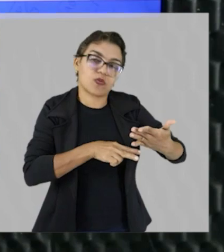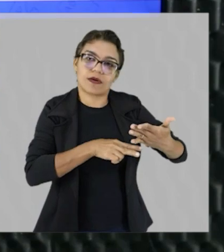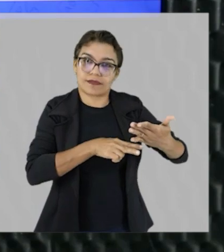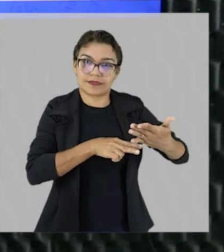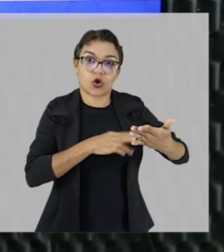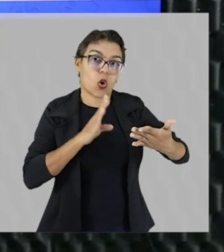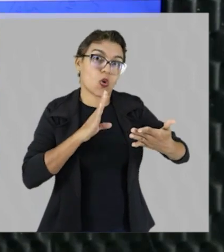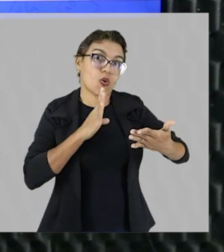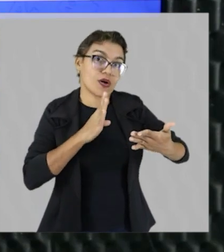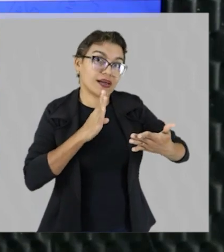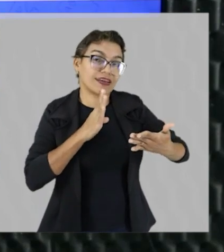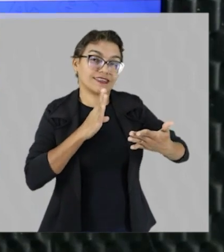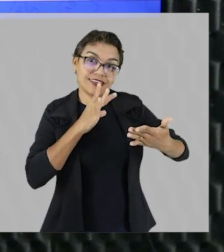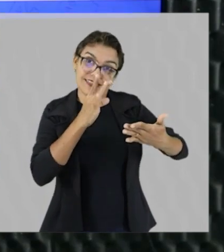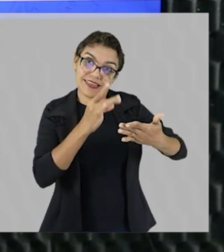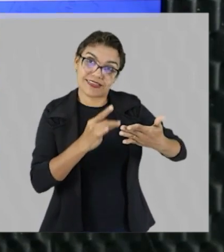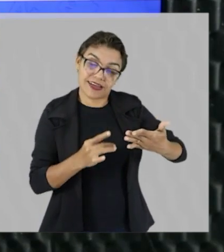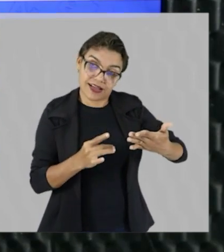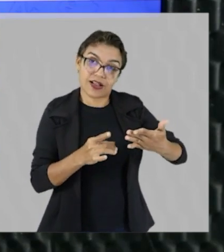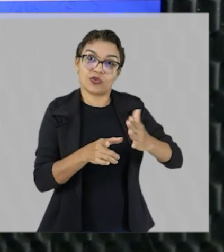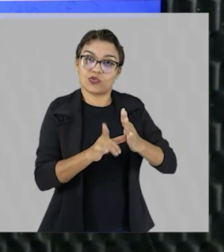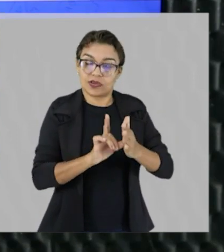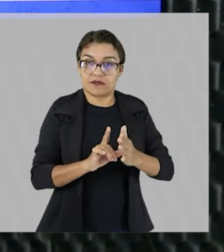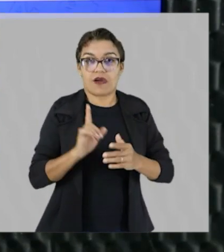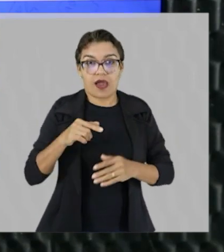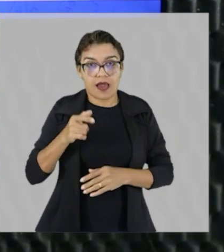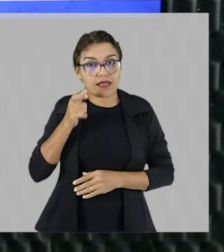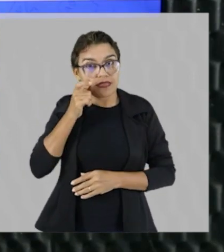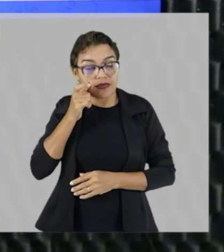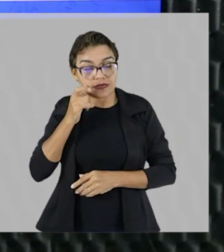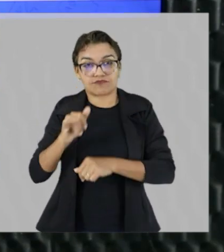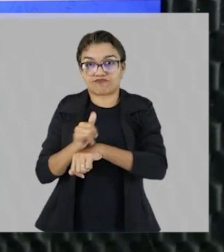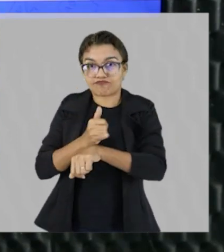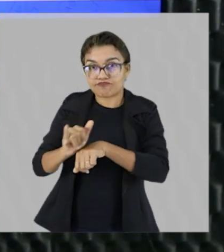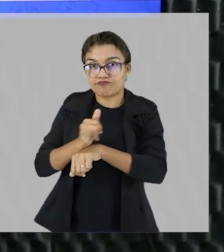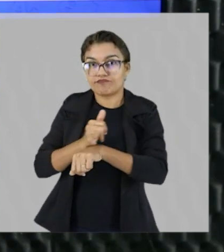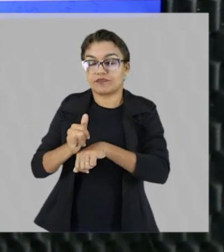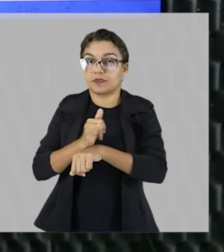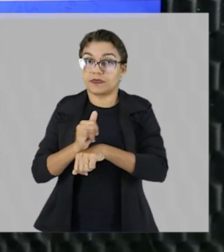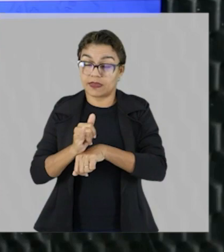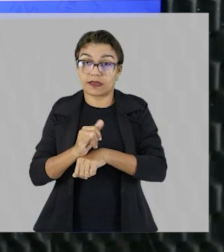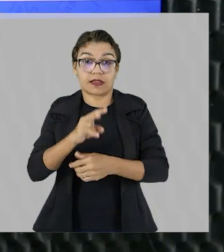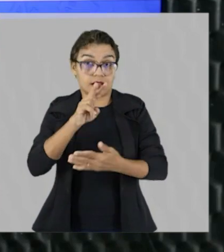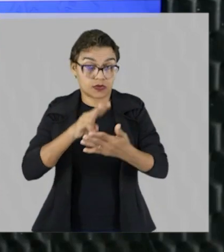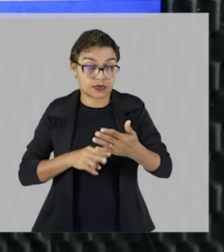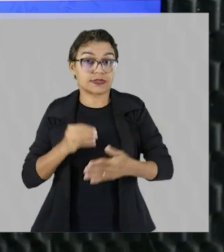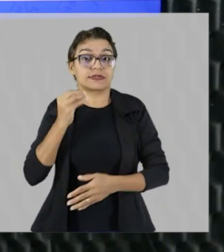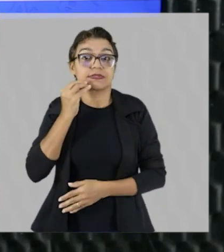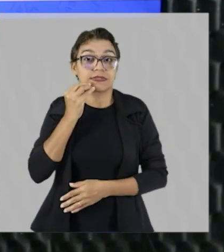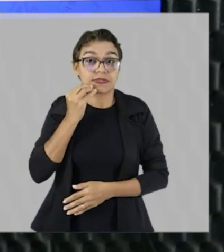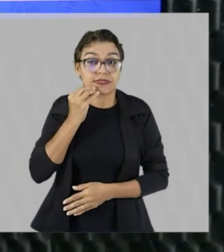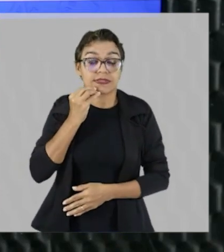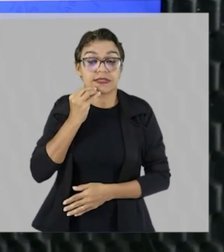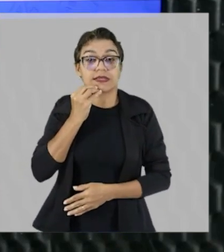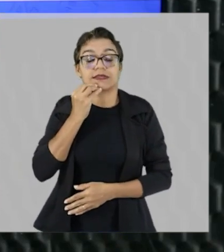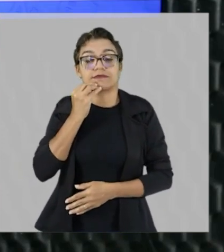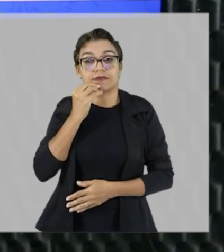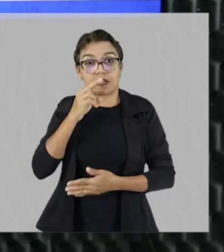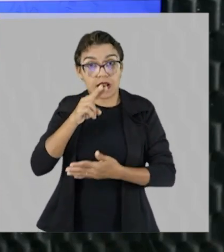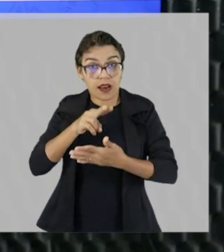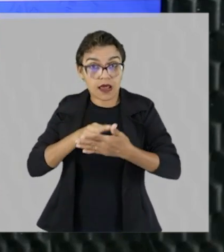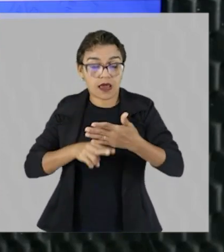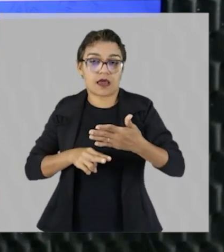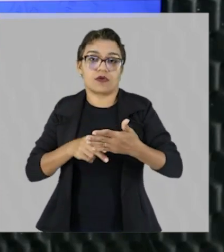peças também. Então, por isso é bem interessante que você utilize estratégias de leitura e realmente tente fazer a leitura do seu texto na